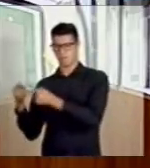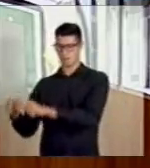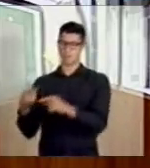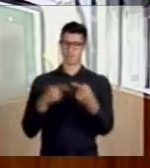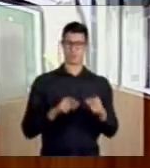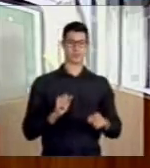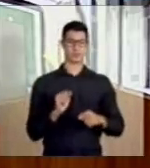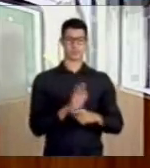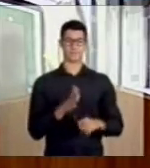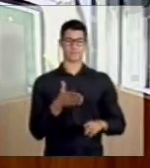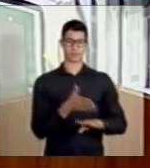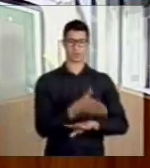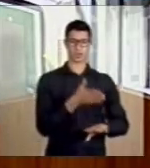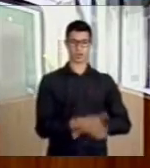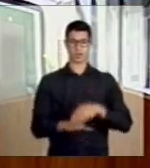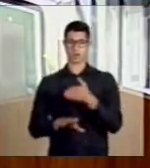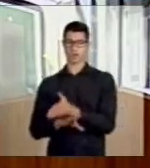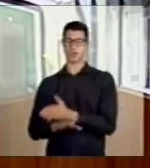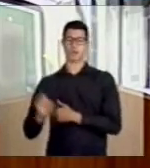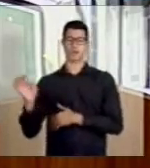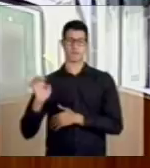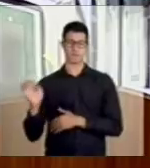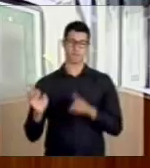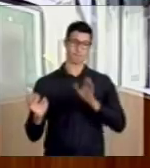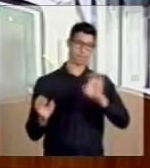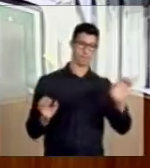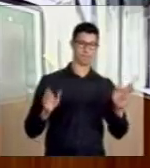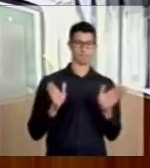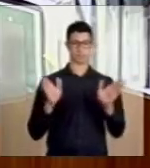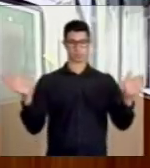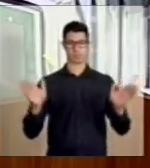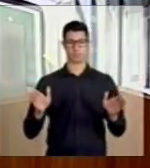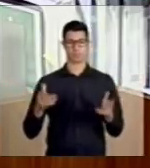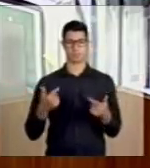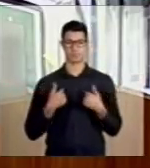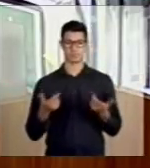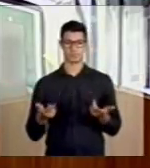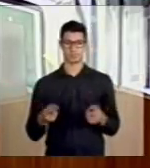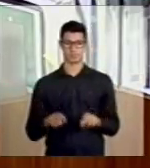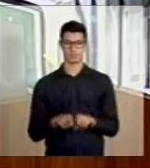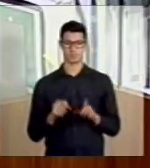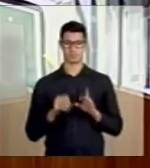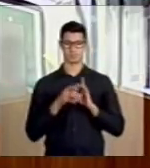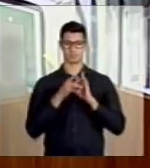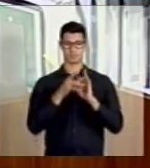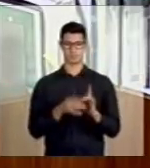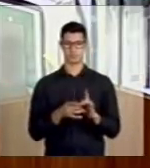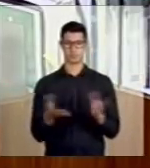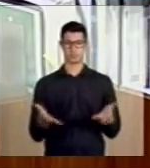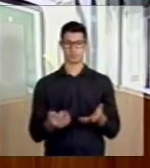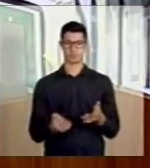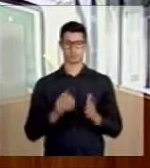ou impedir o acesso dos homossexuais, e diria eu, no contexto da presente causa,